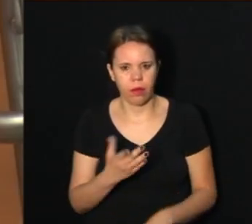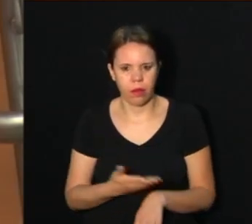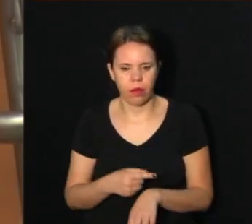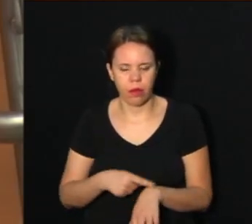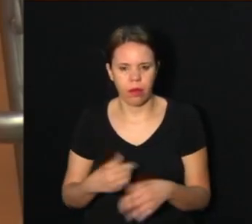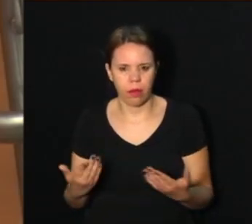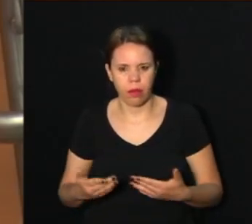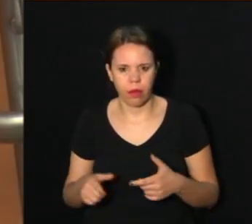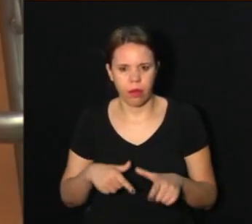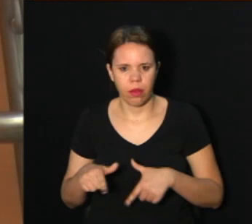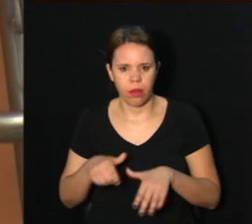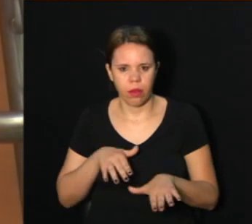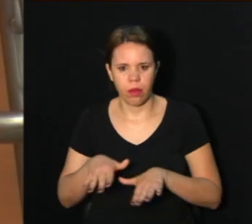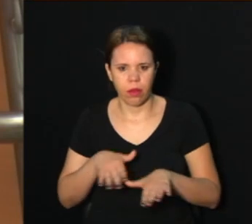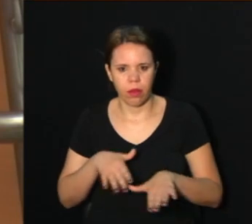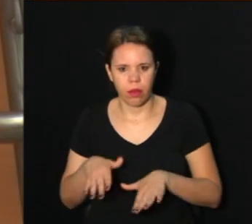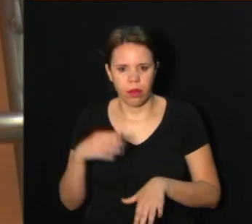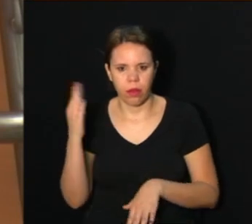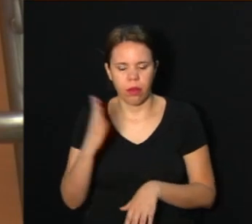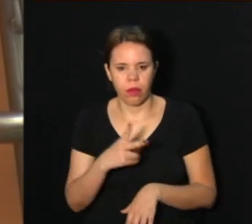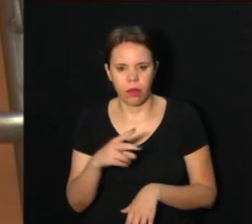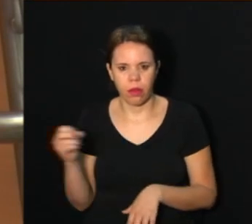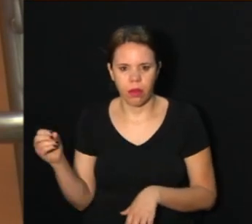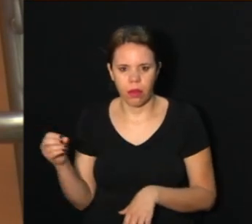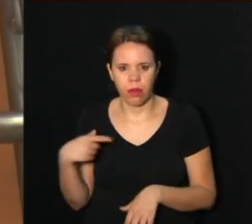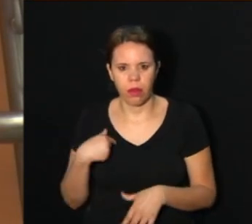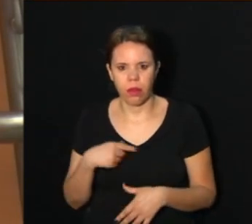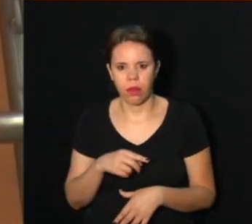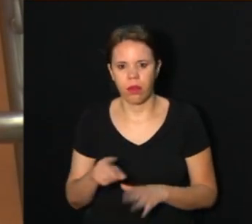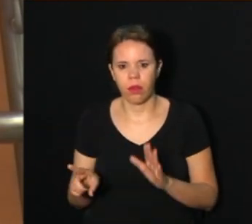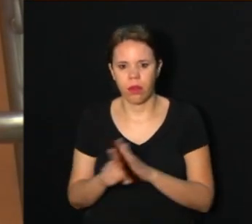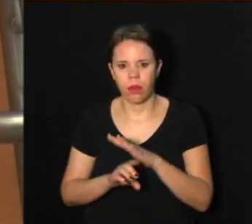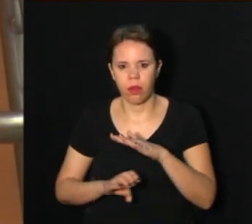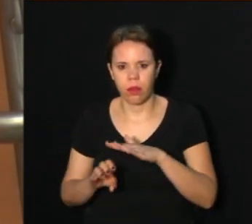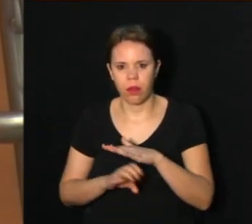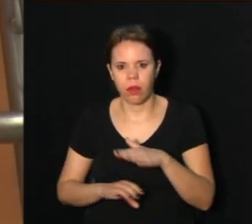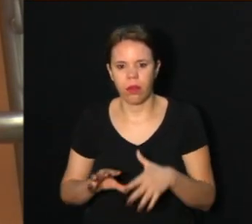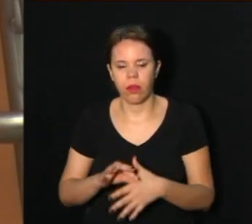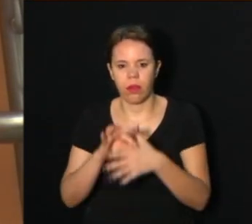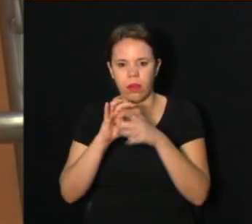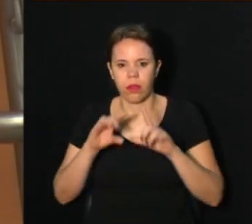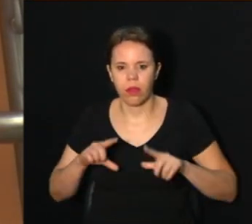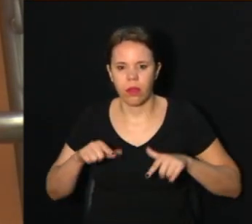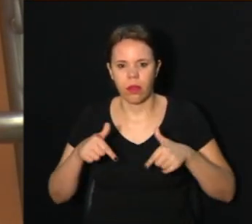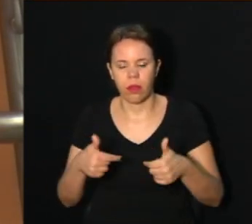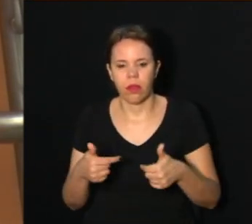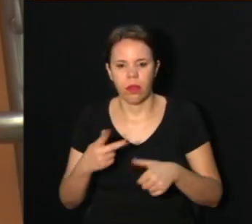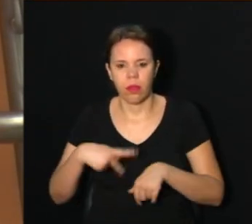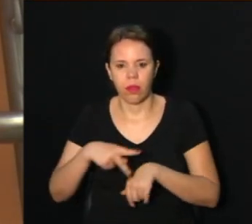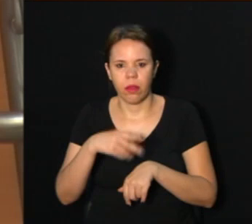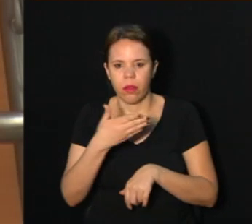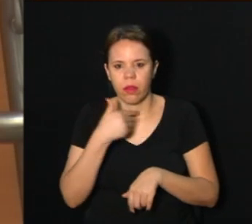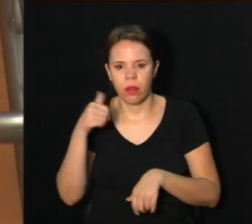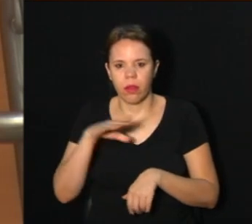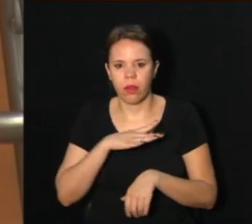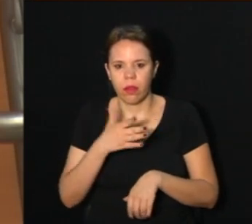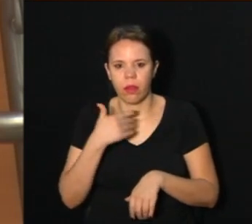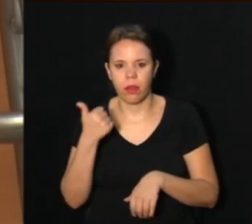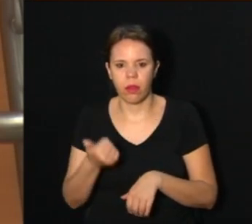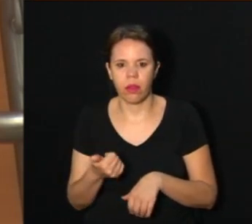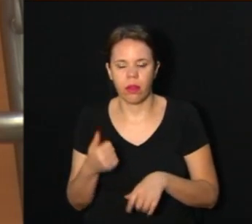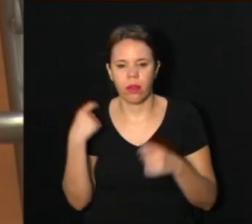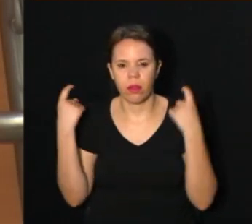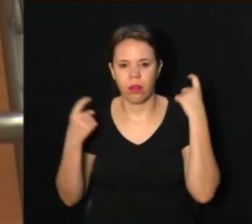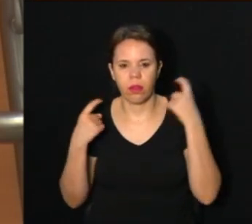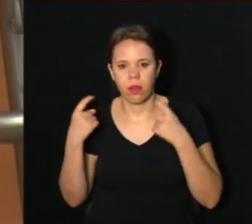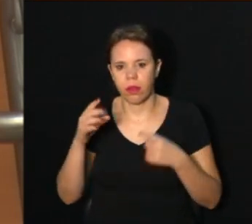local do Movimento Brasil 200. São empresários e líderes em ação em prol de um país melhor, uma cidade melhor, e